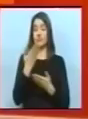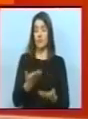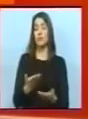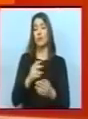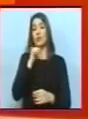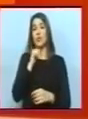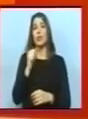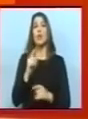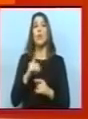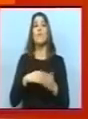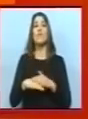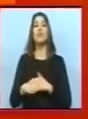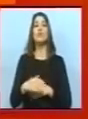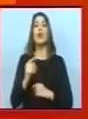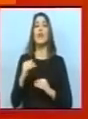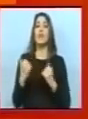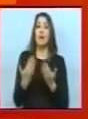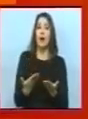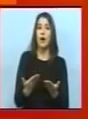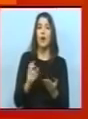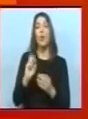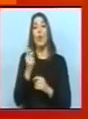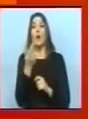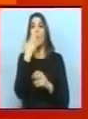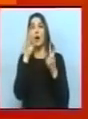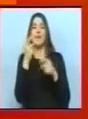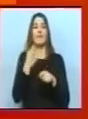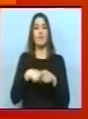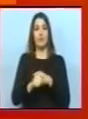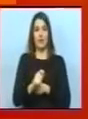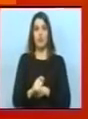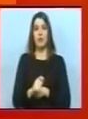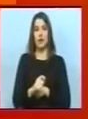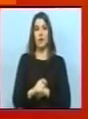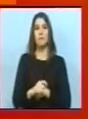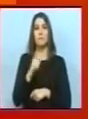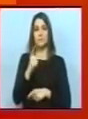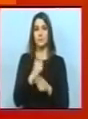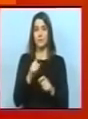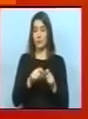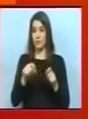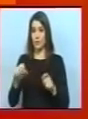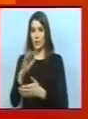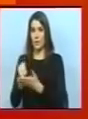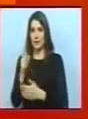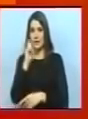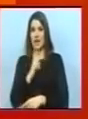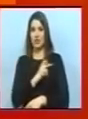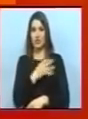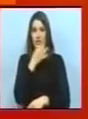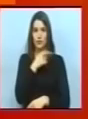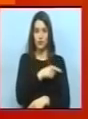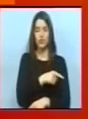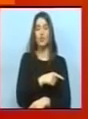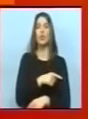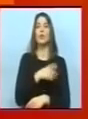Normalmente pela doação ou pela venda, propriamente dita, não é? Mas ainda voltando aqui, completando aqui um bocado aquilo que a Alexandra estava a dizer há pouco